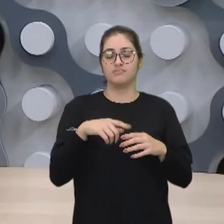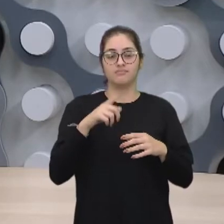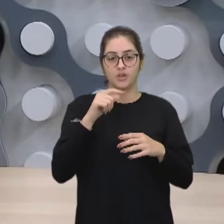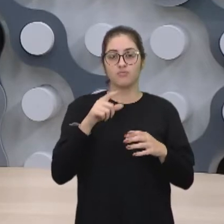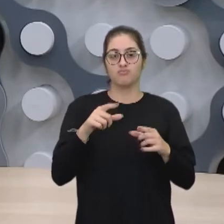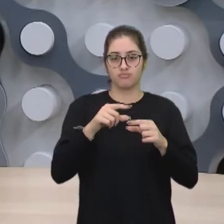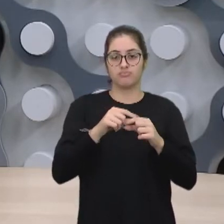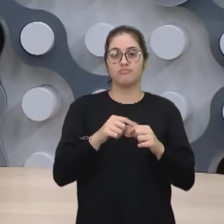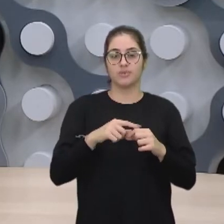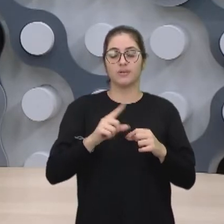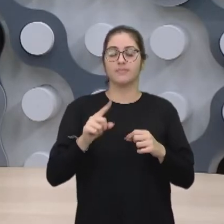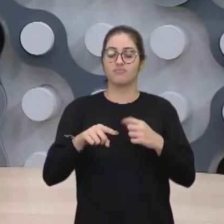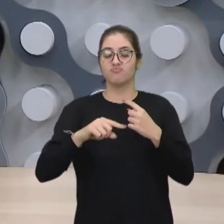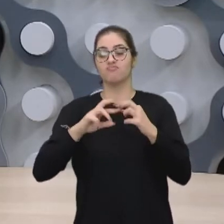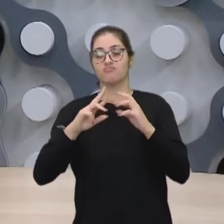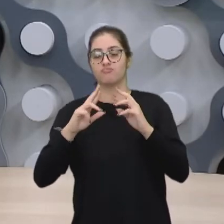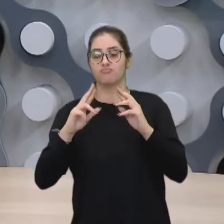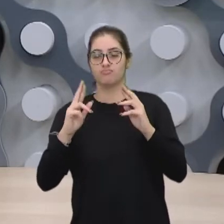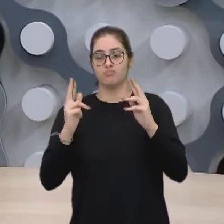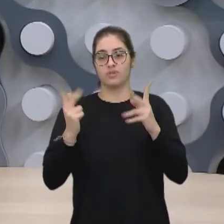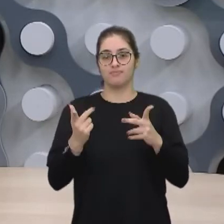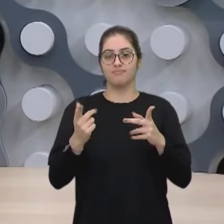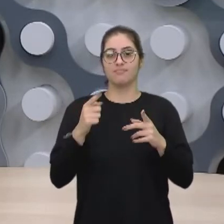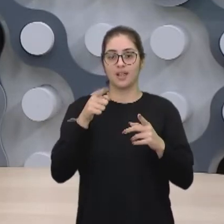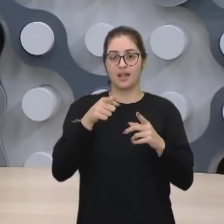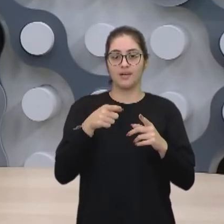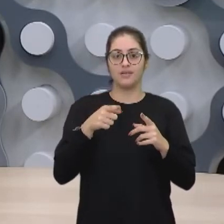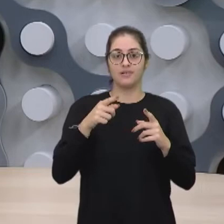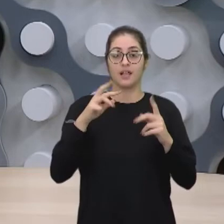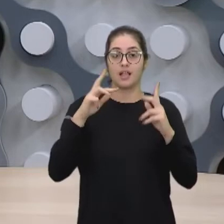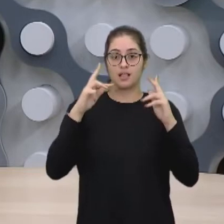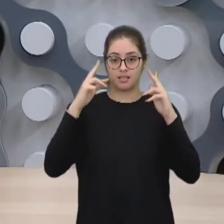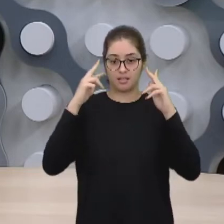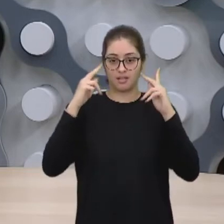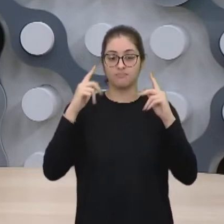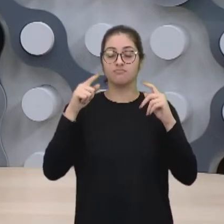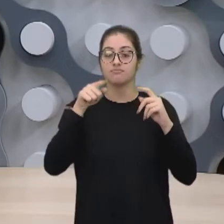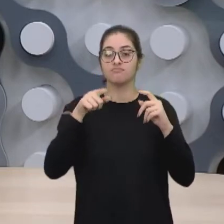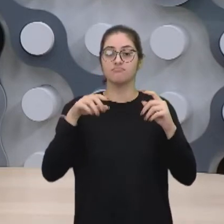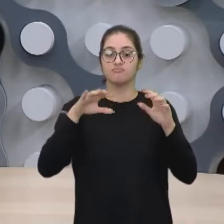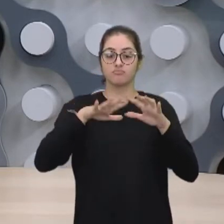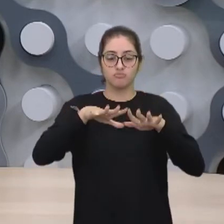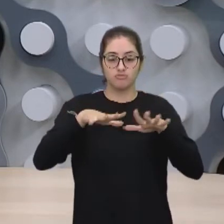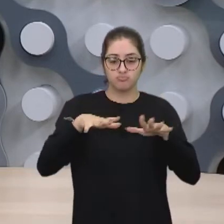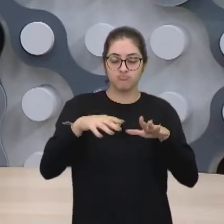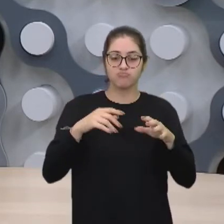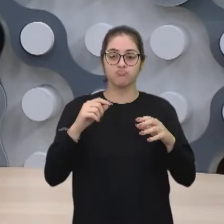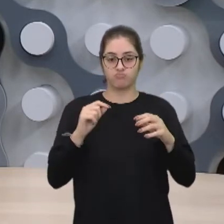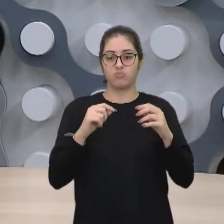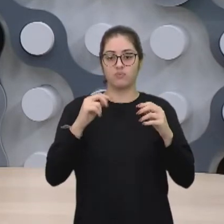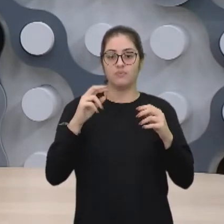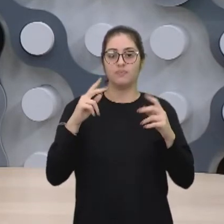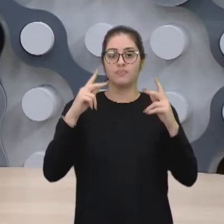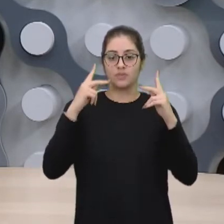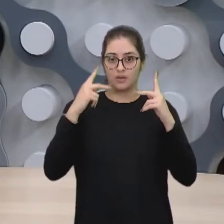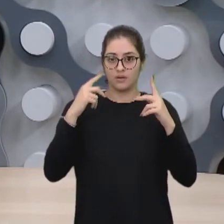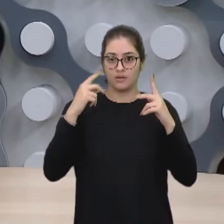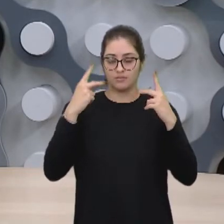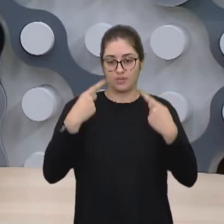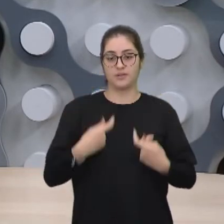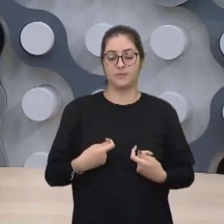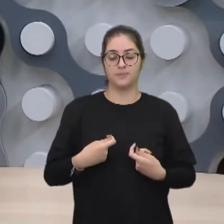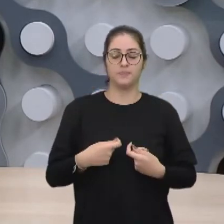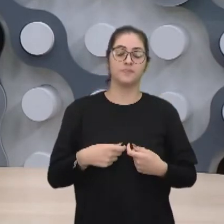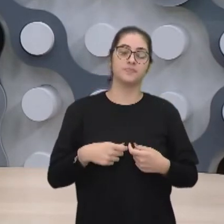um outro processo aí de desastres naturais que a gente acompanhou aí, feitas aí por ação